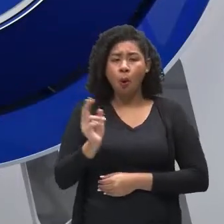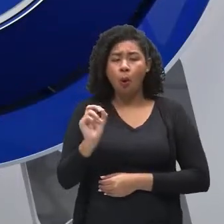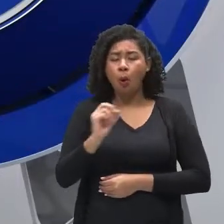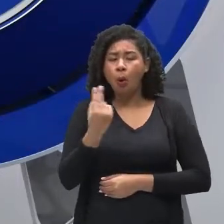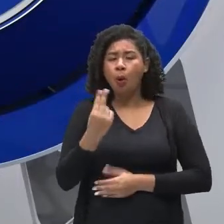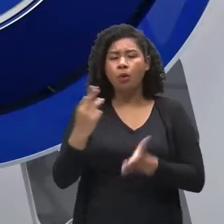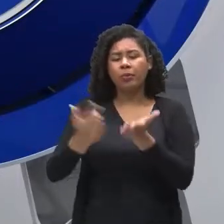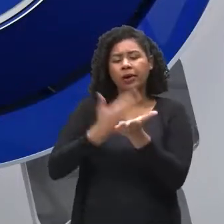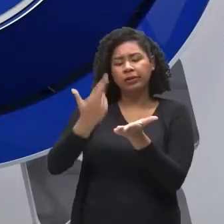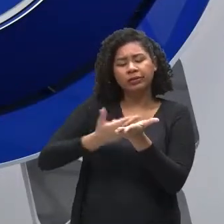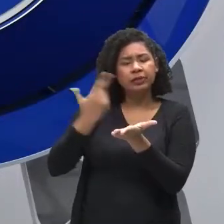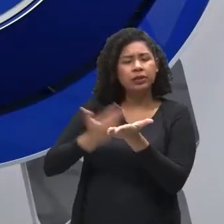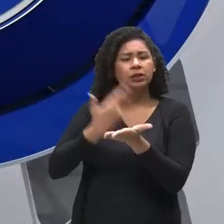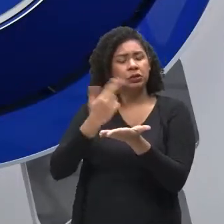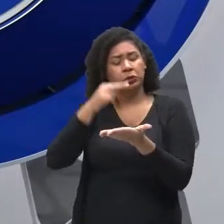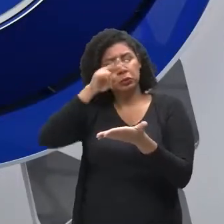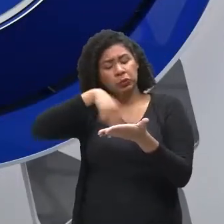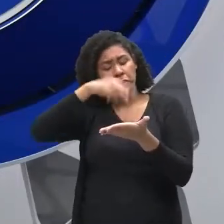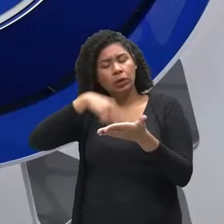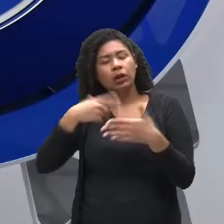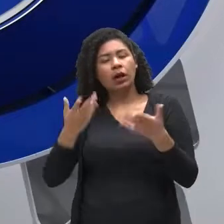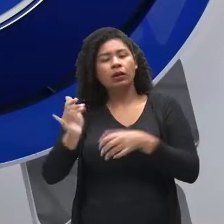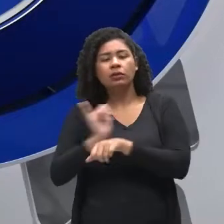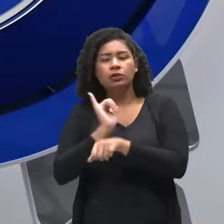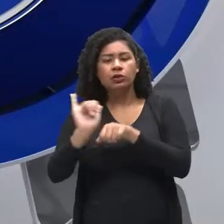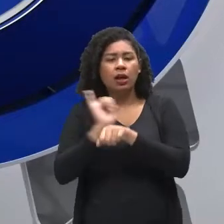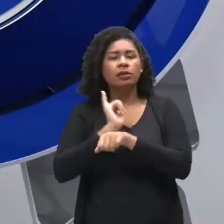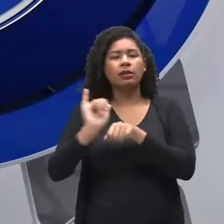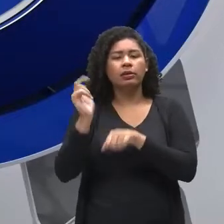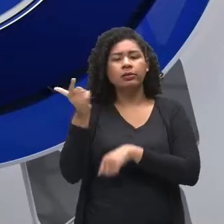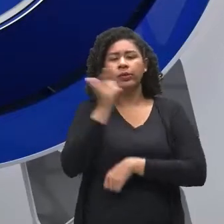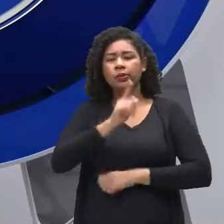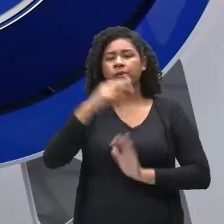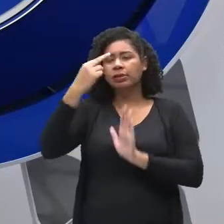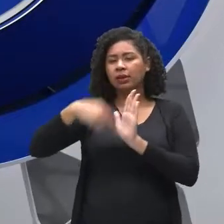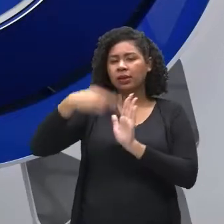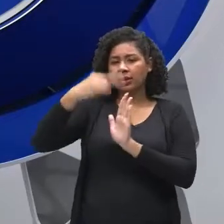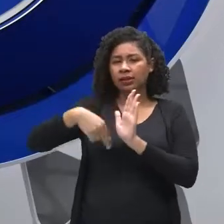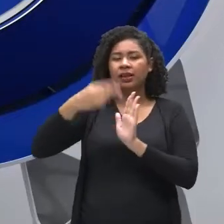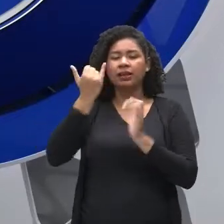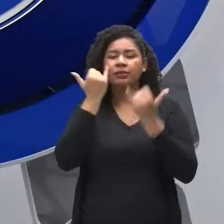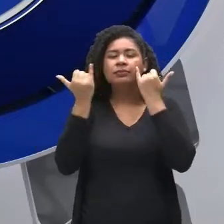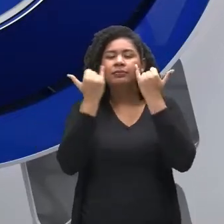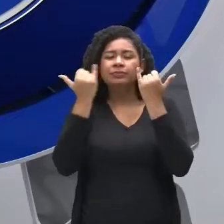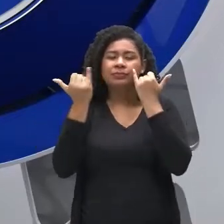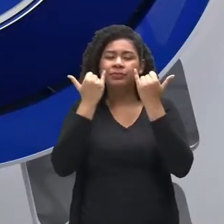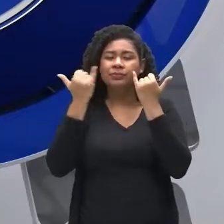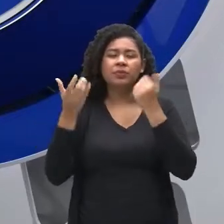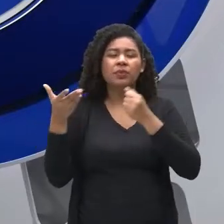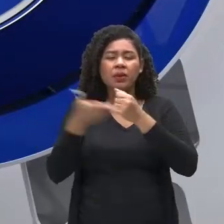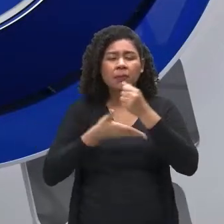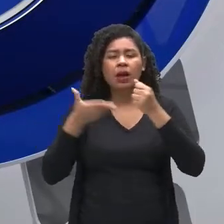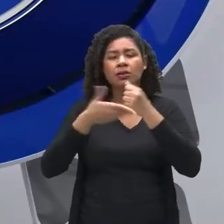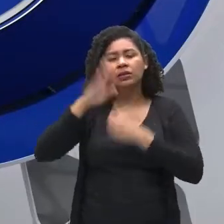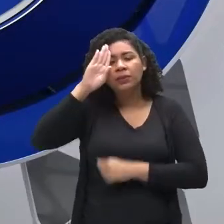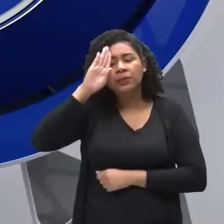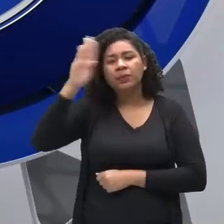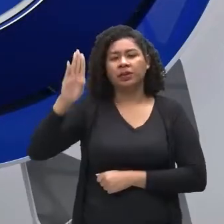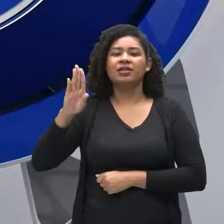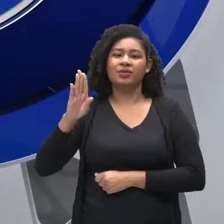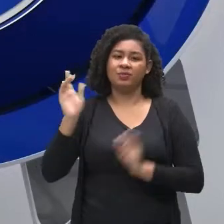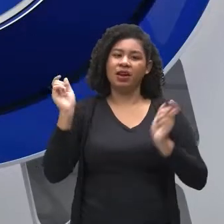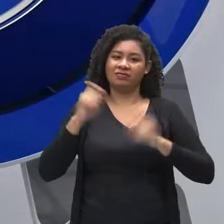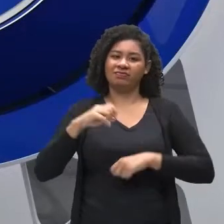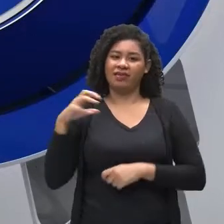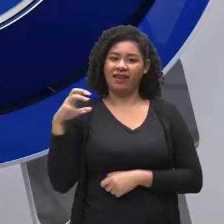detalhe. Essas estratégias podem te ajudar a encontrar essas informações, essas respostas de maneira